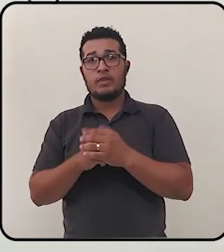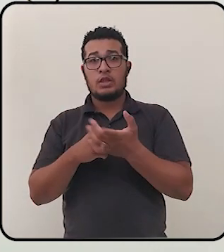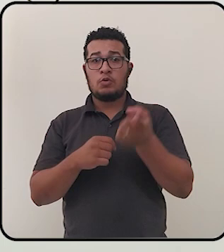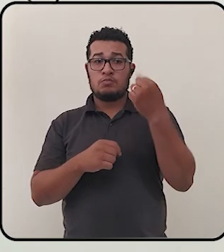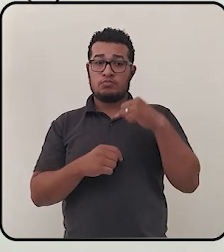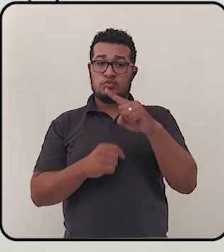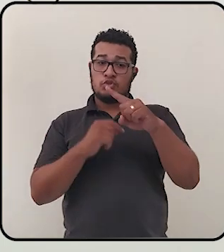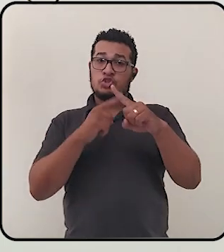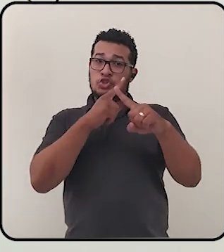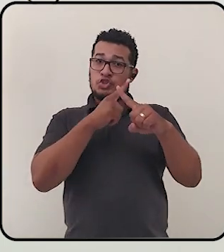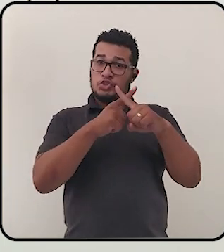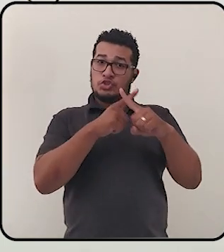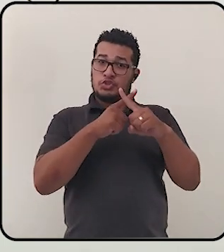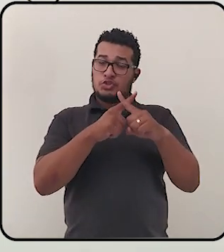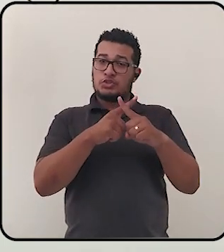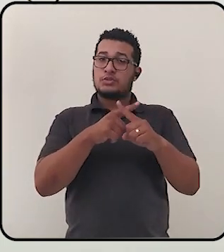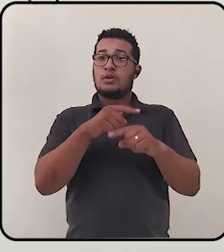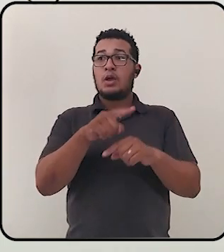15 graus.